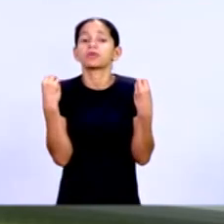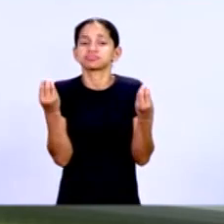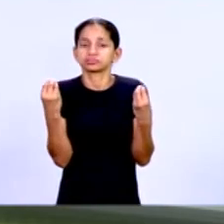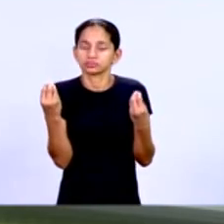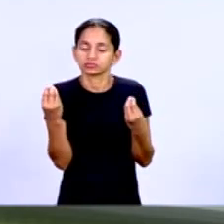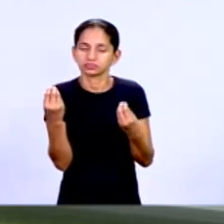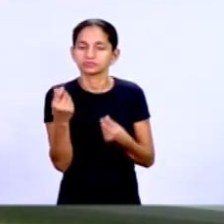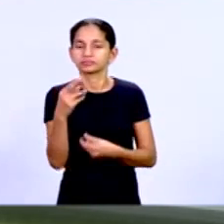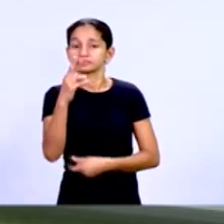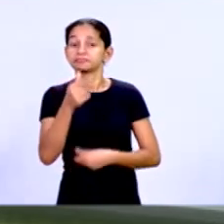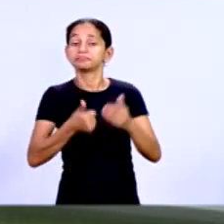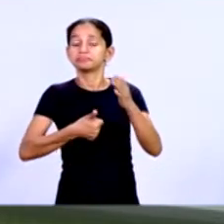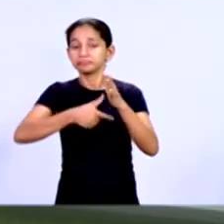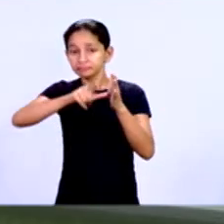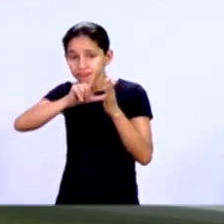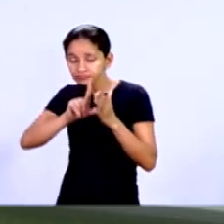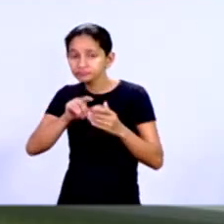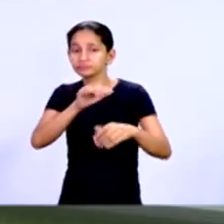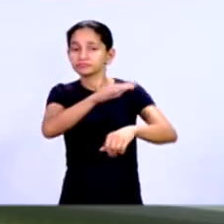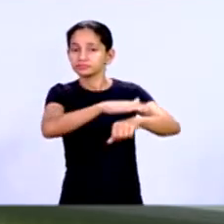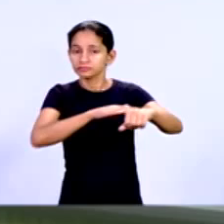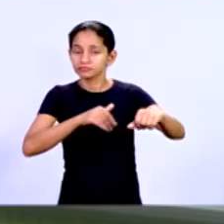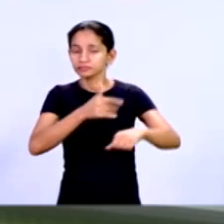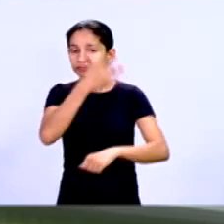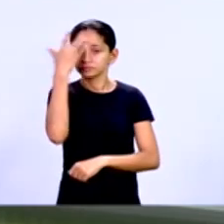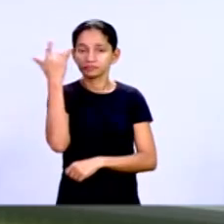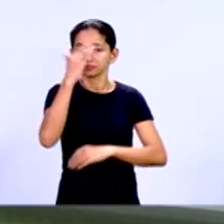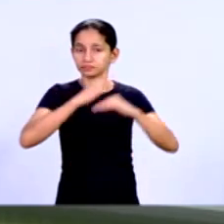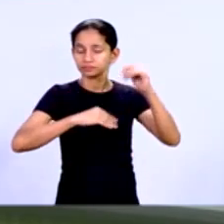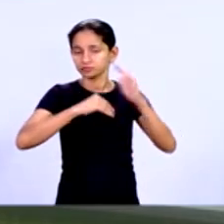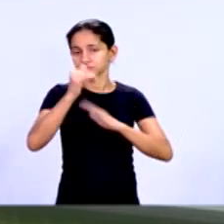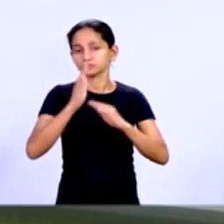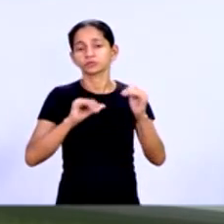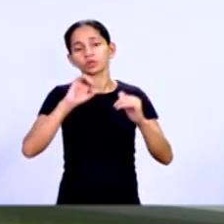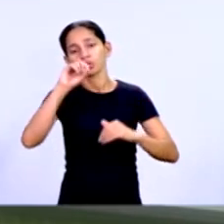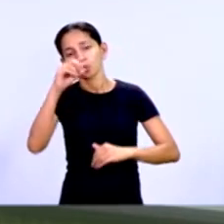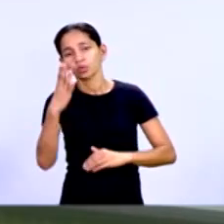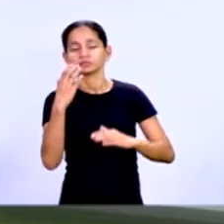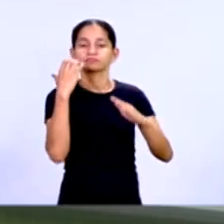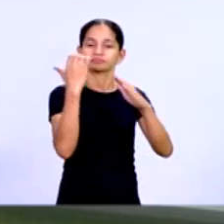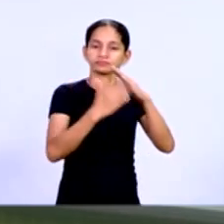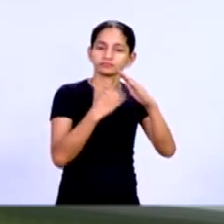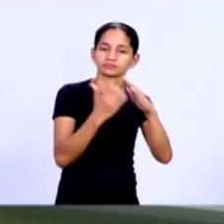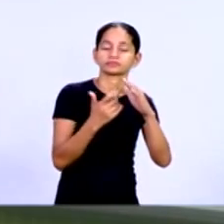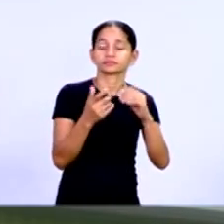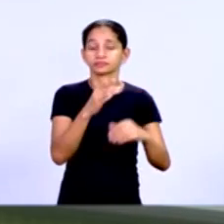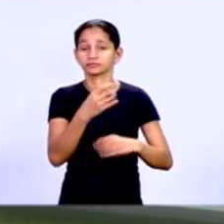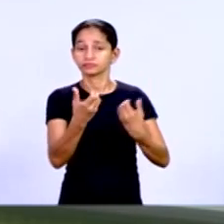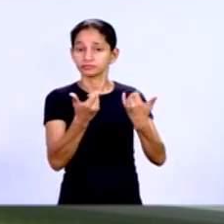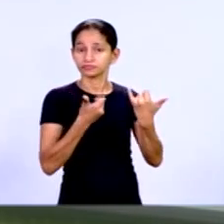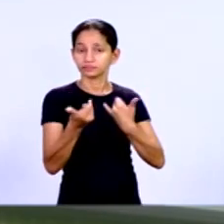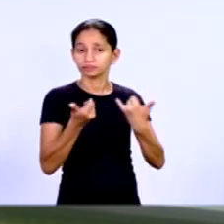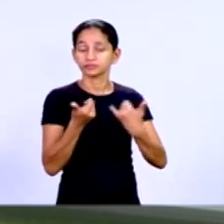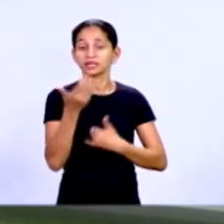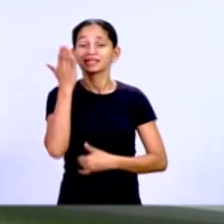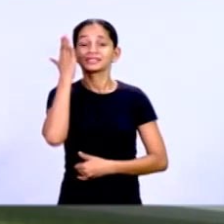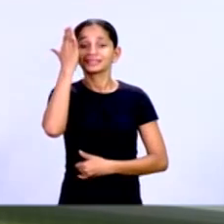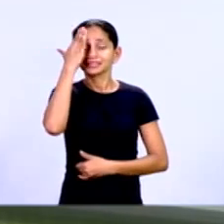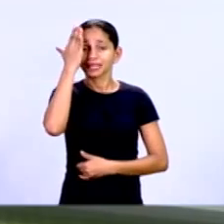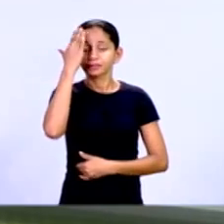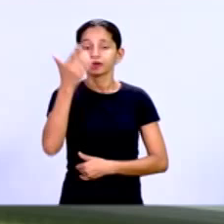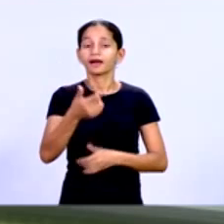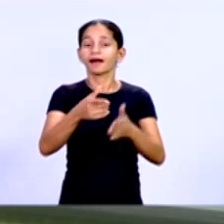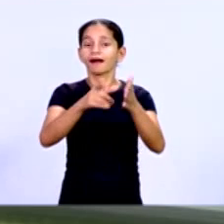vai, as empresas que são mais destaque, os países que estão envolvidos no mercado de capitais, vão